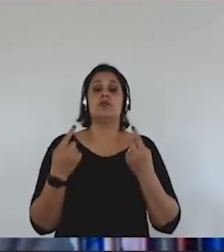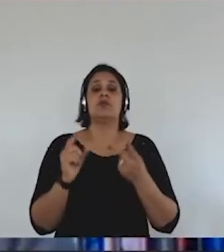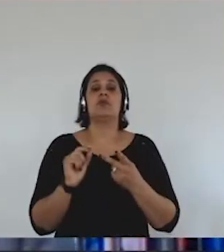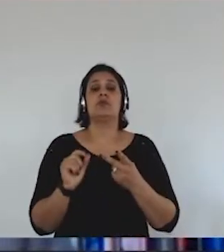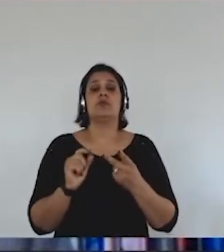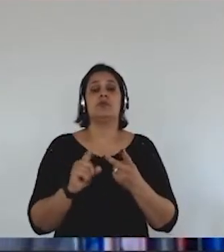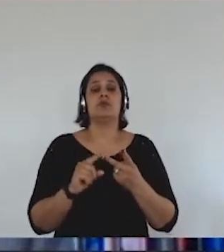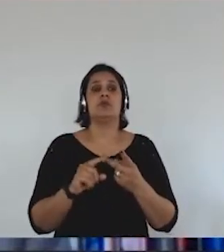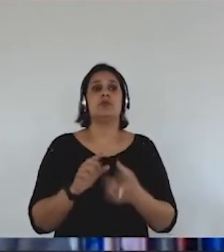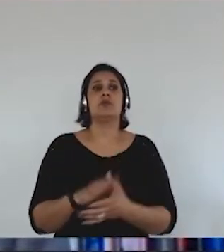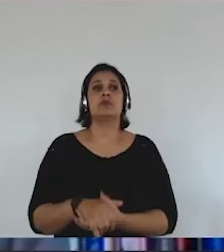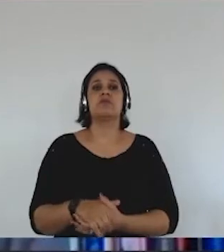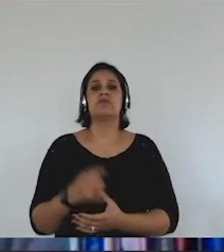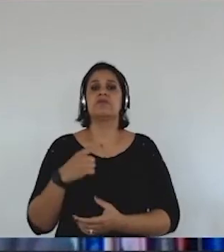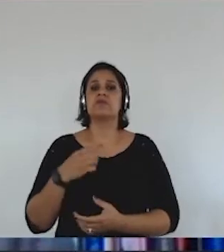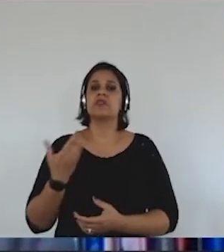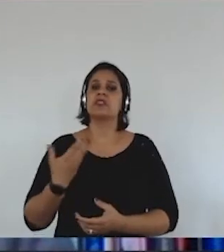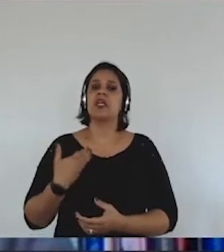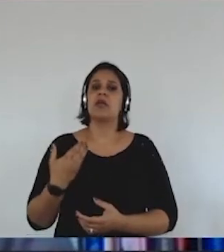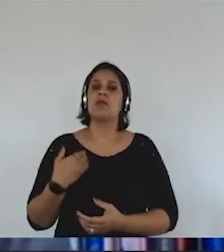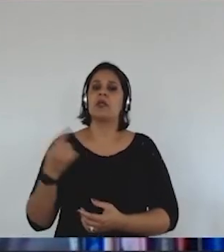lado de estimados amigos.